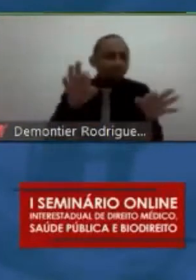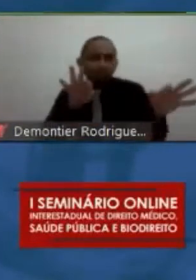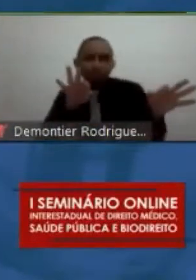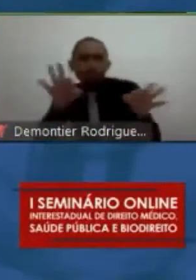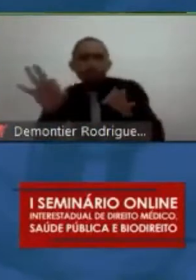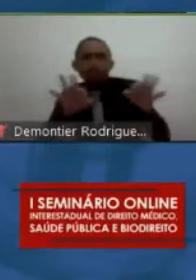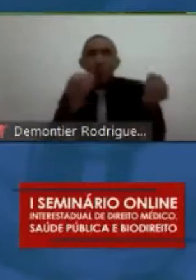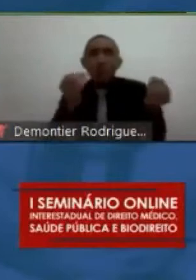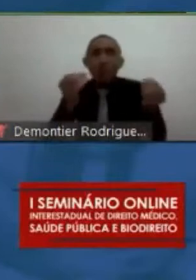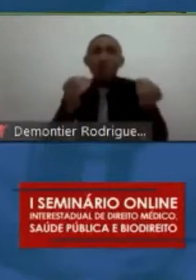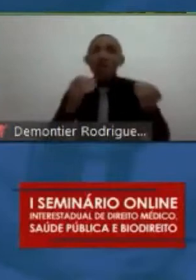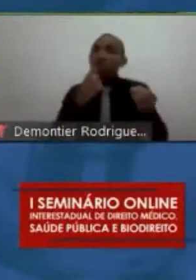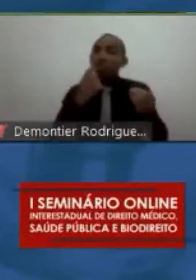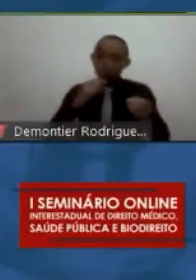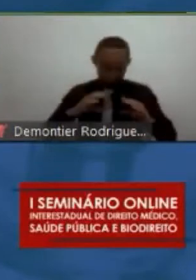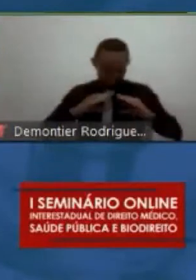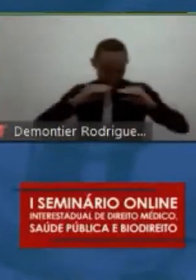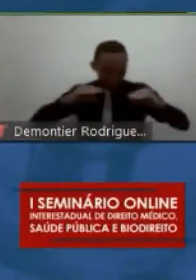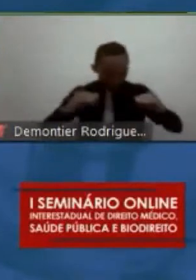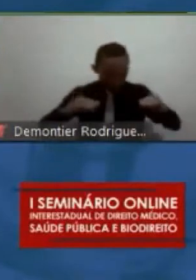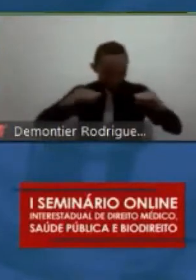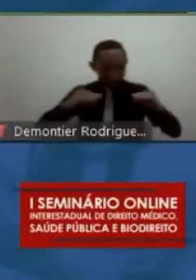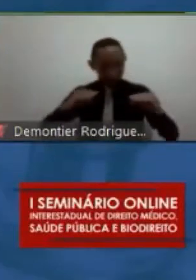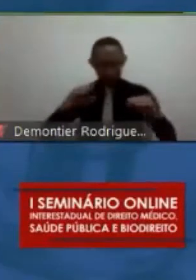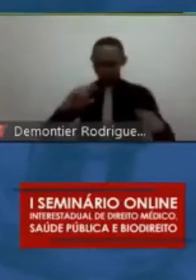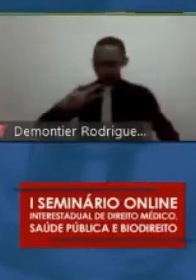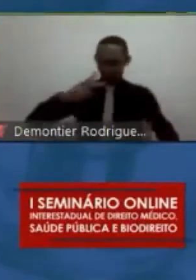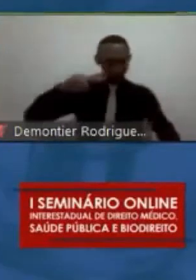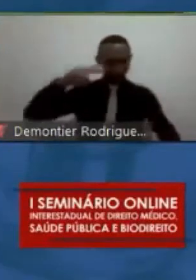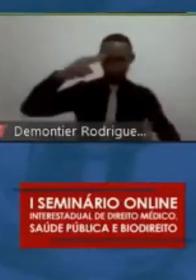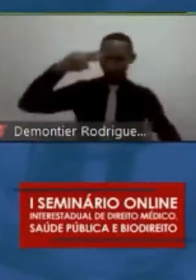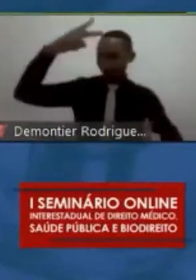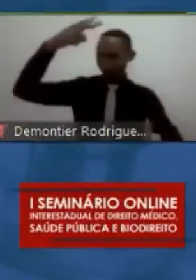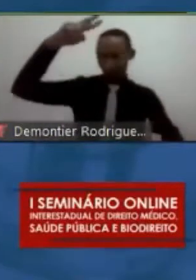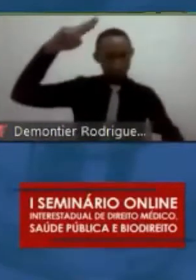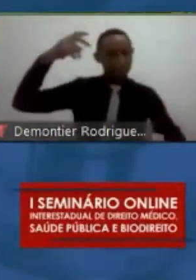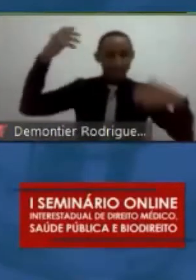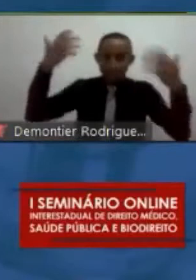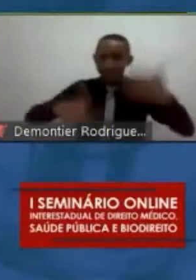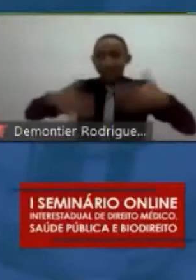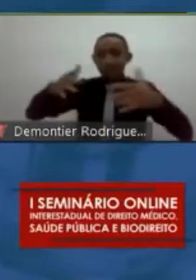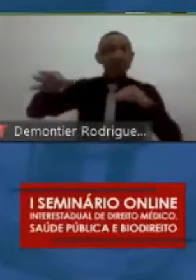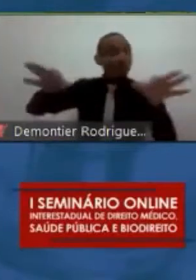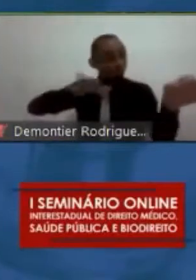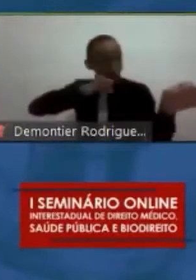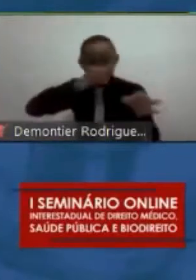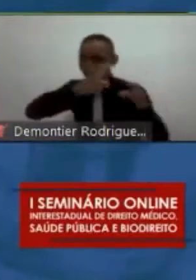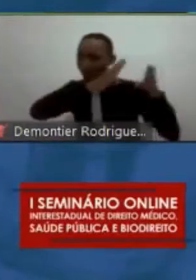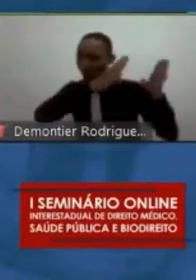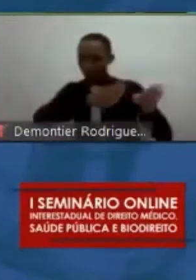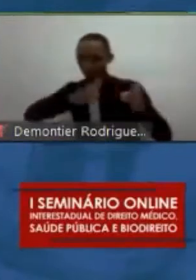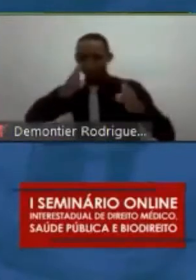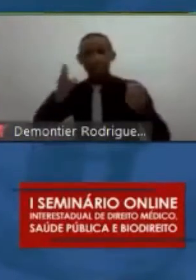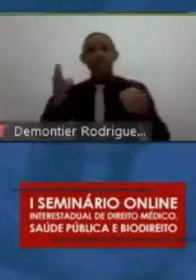concentrado de hemácias é geralmente 4 vezes, porque há todos os custos de gestão,